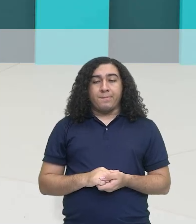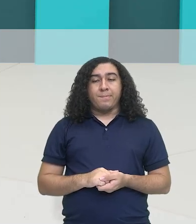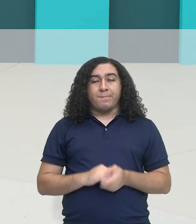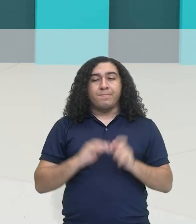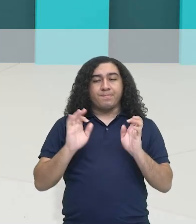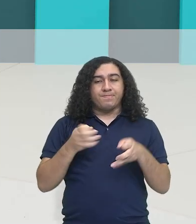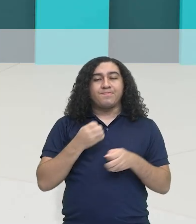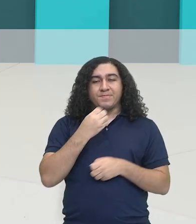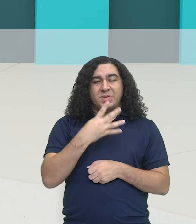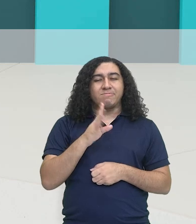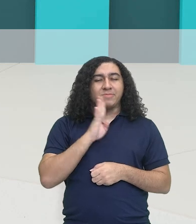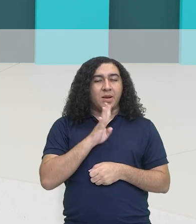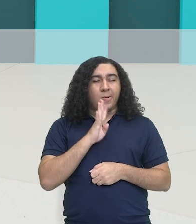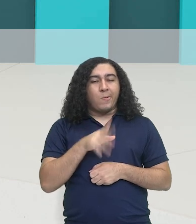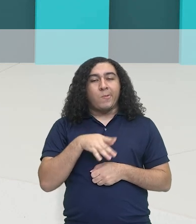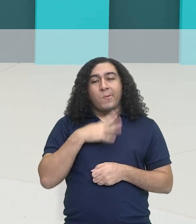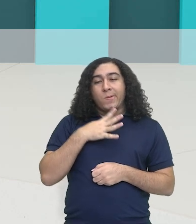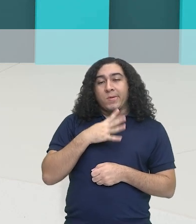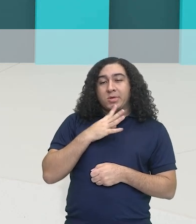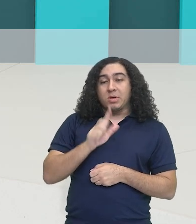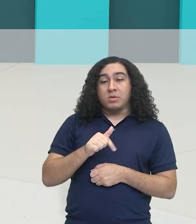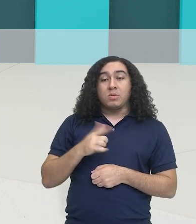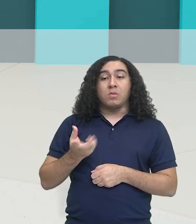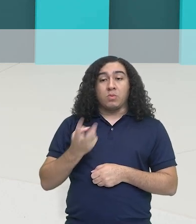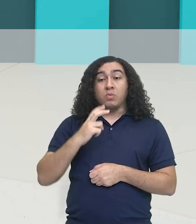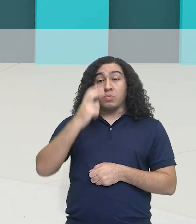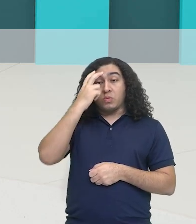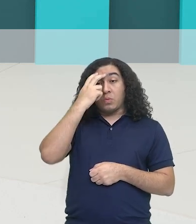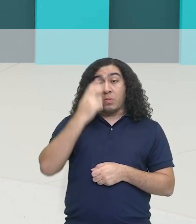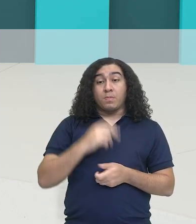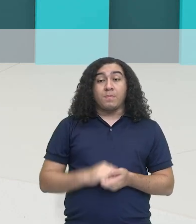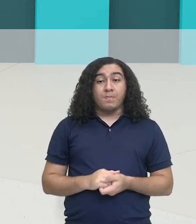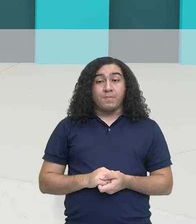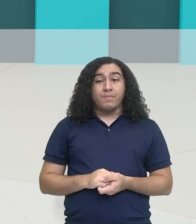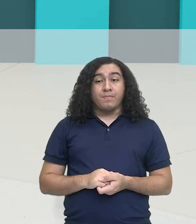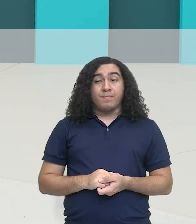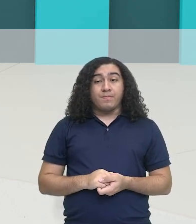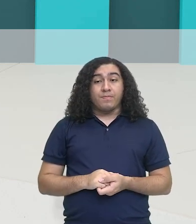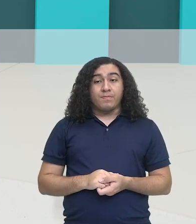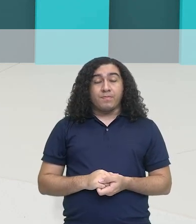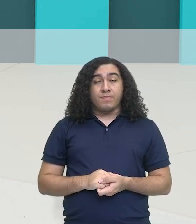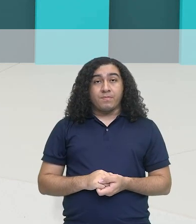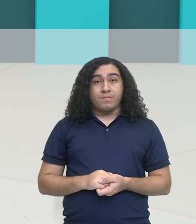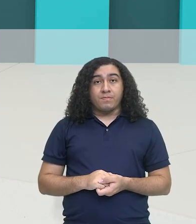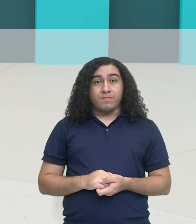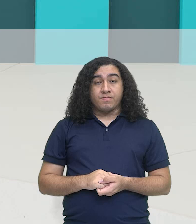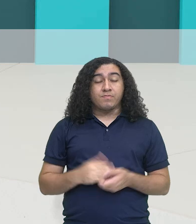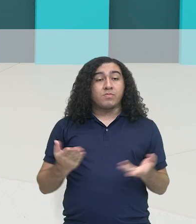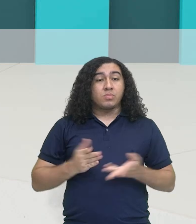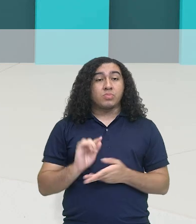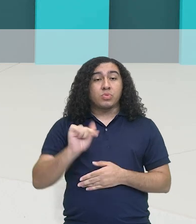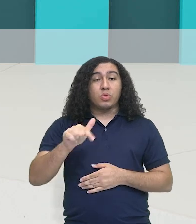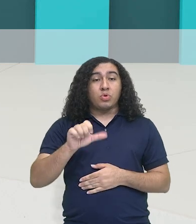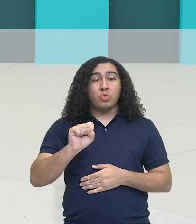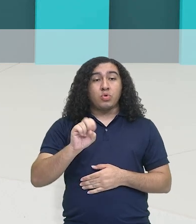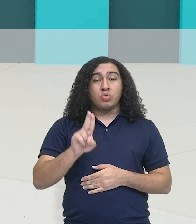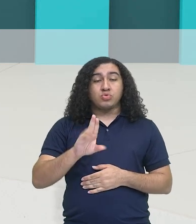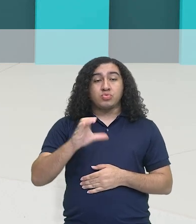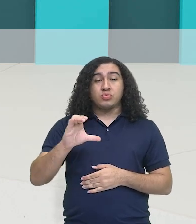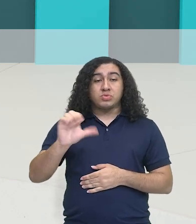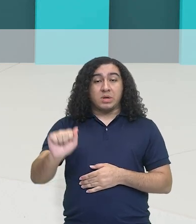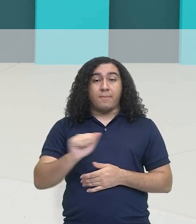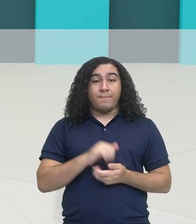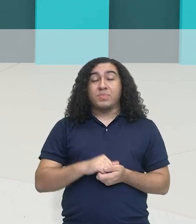bem. Legal conhecer, né, essa cultura. Agora a gente vai passar a conhecer a Sussa, né, que é essa